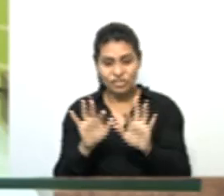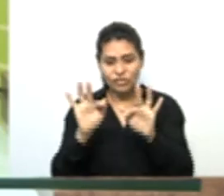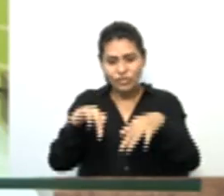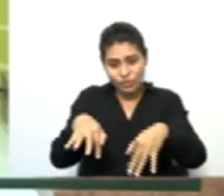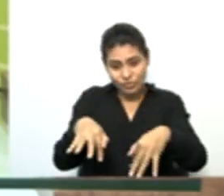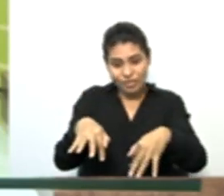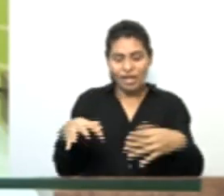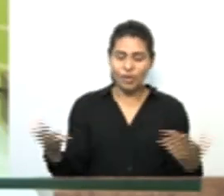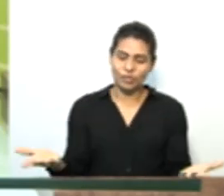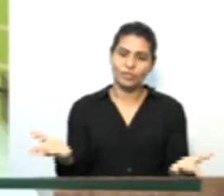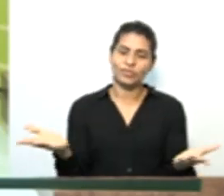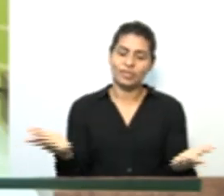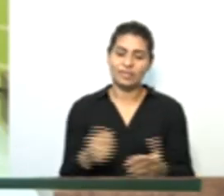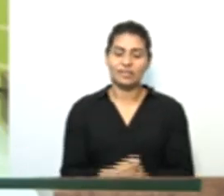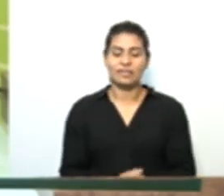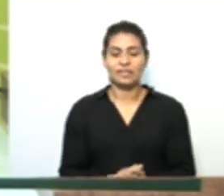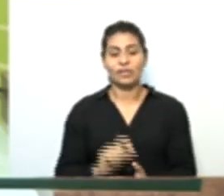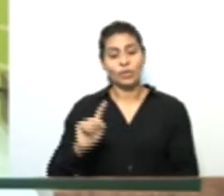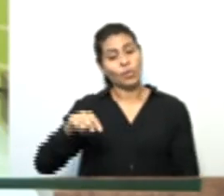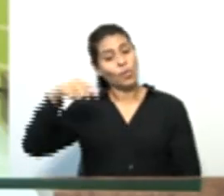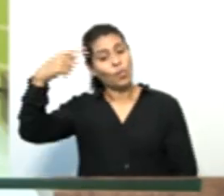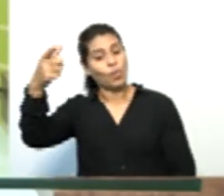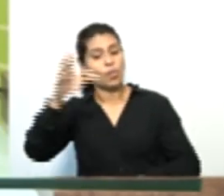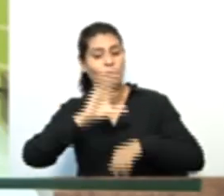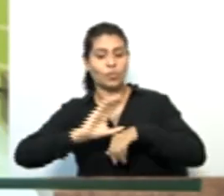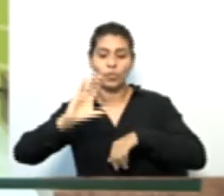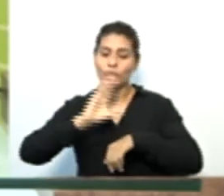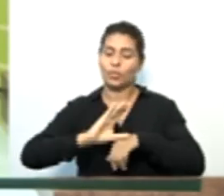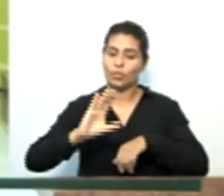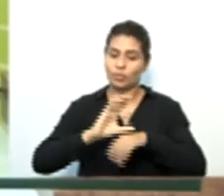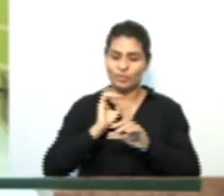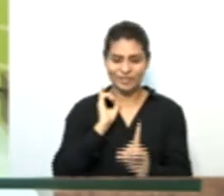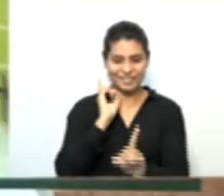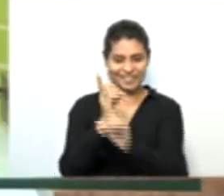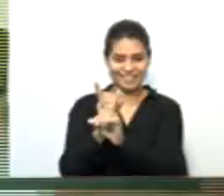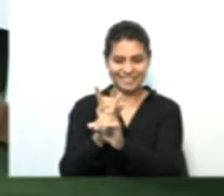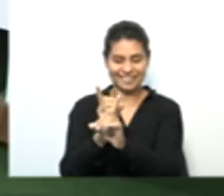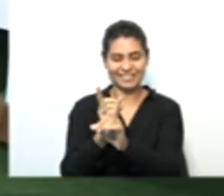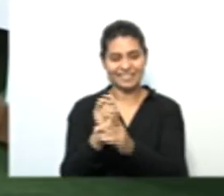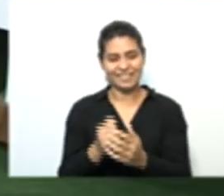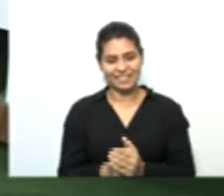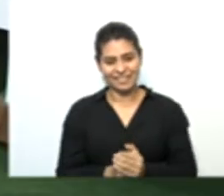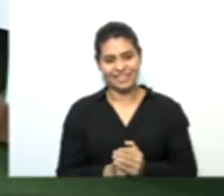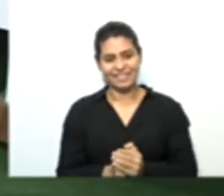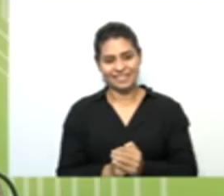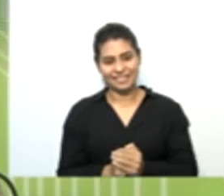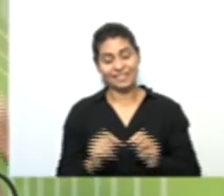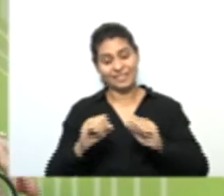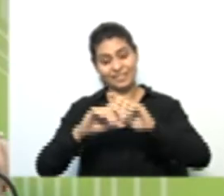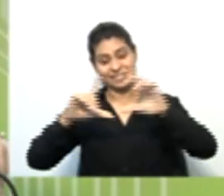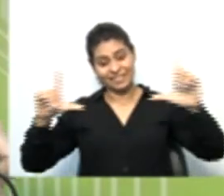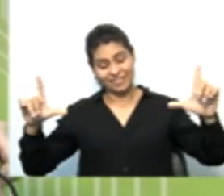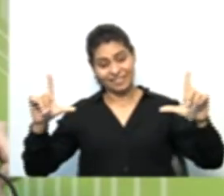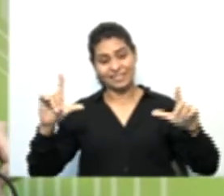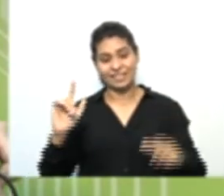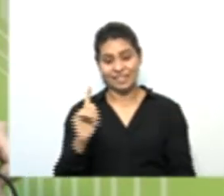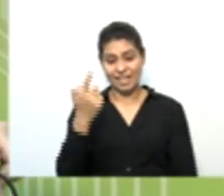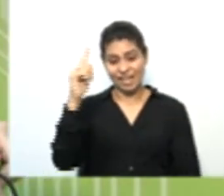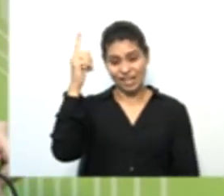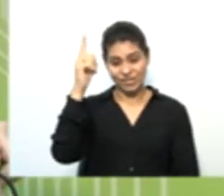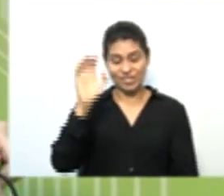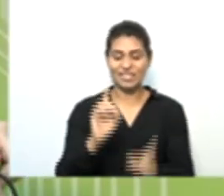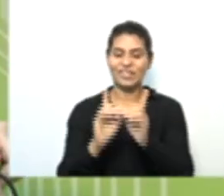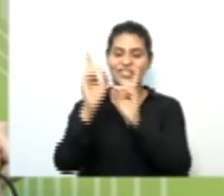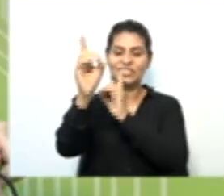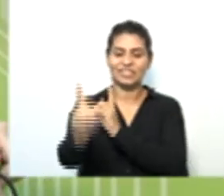último período. Então, quem sabe em outro curso nos encontraremos. Estamos lutando aqui para abrir uma graduação, né, Educação à Distância.